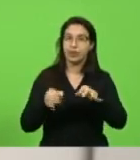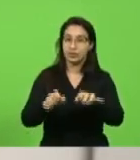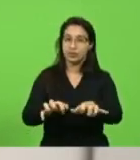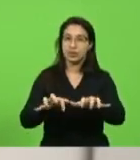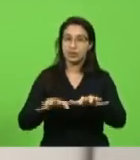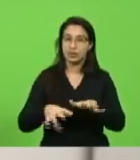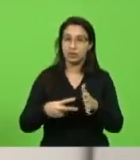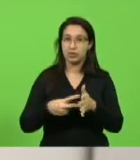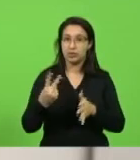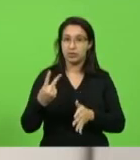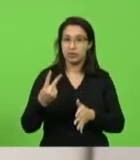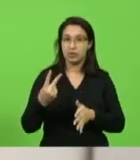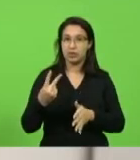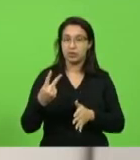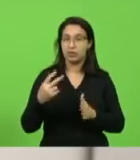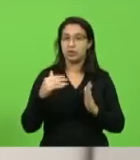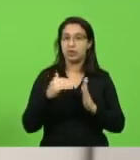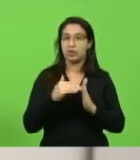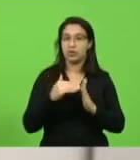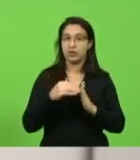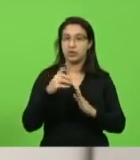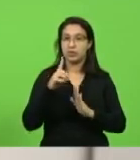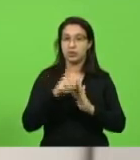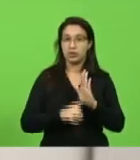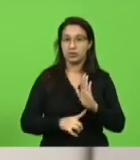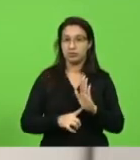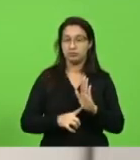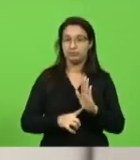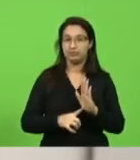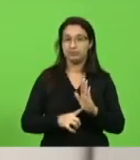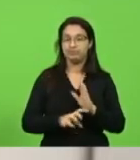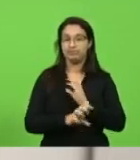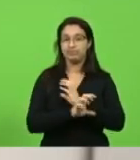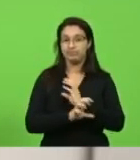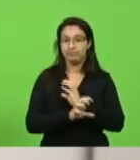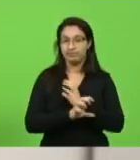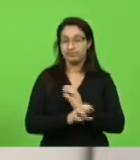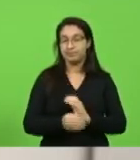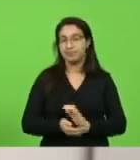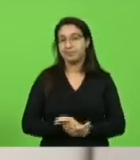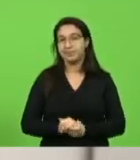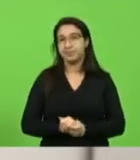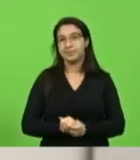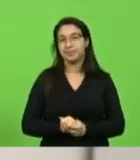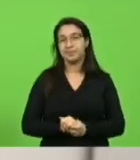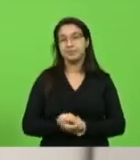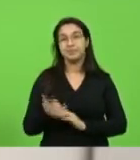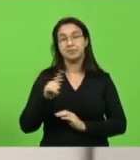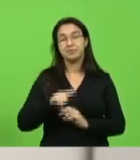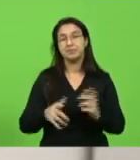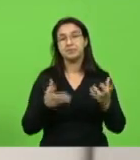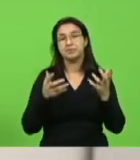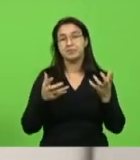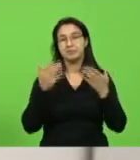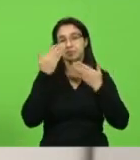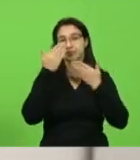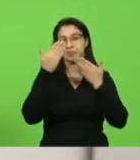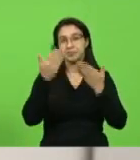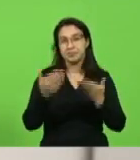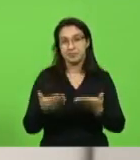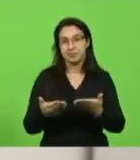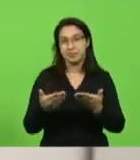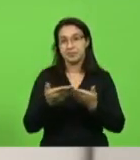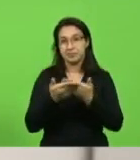2ª Câmara de Direito Civil. E da mesma forma, também quero agradecer aos meus colegas do Direito